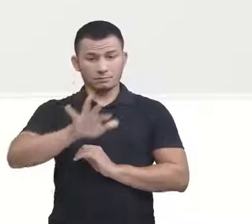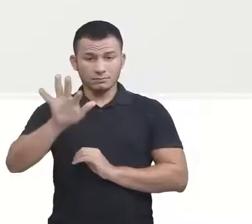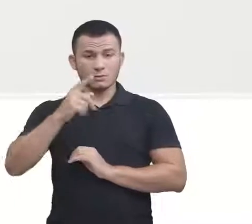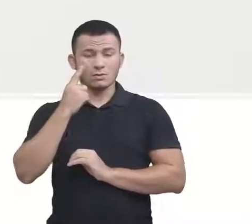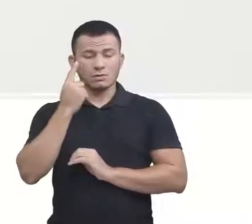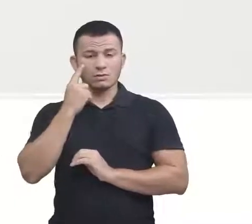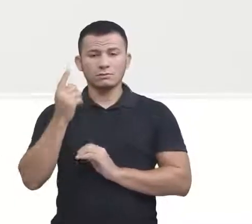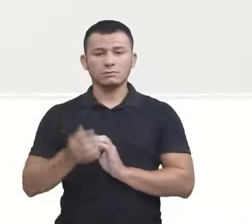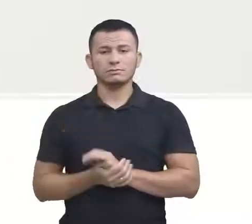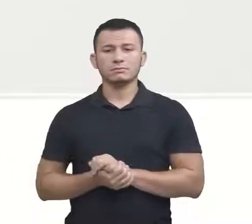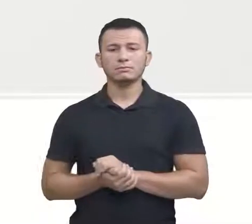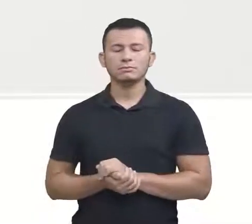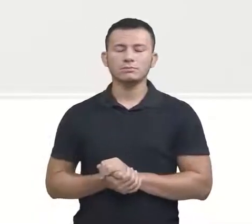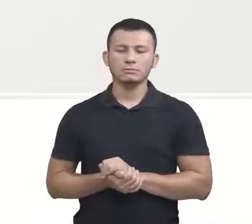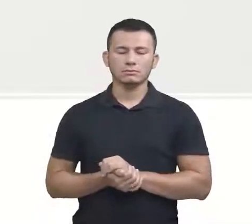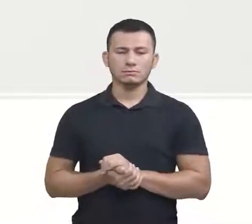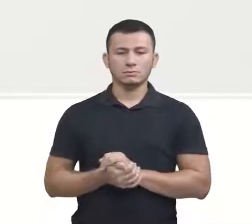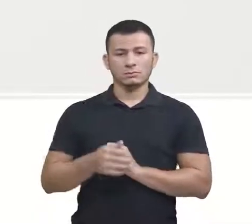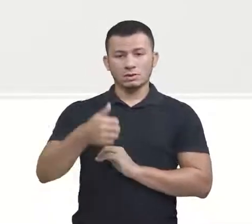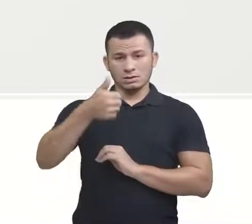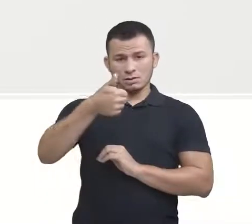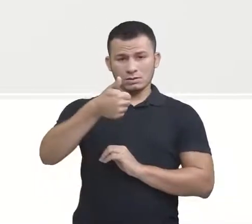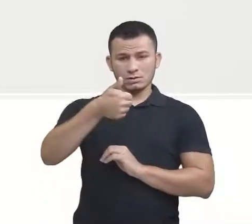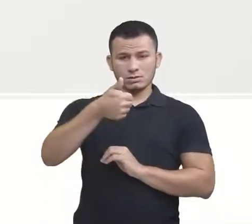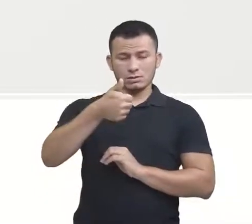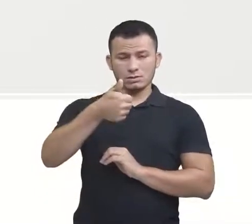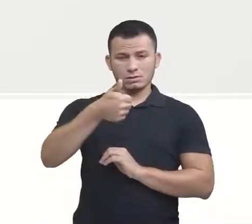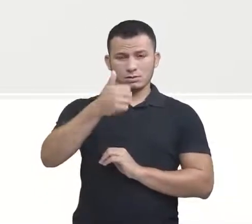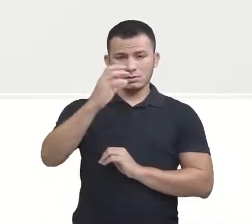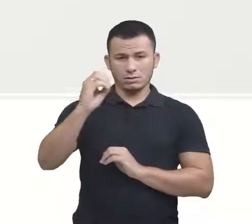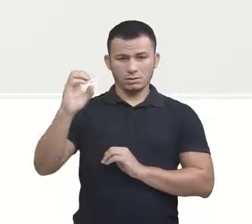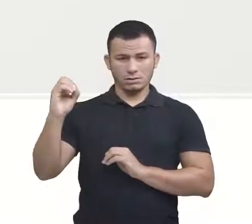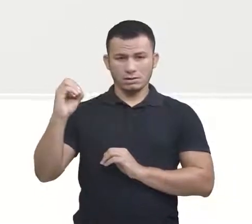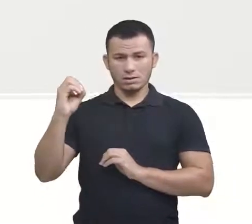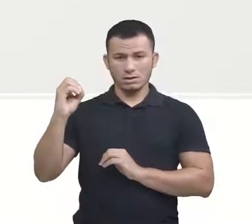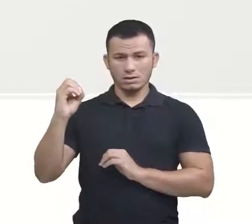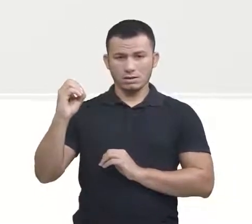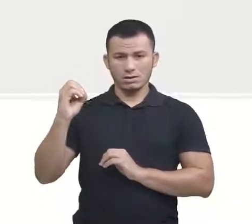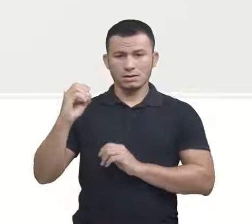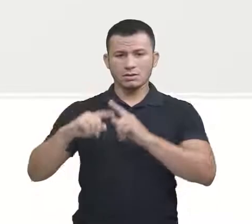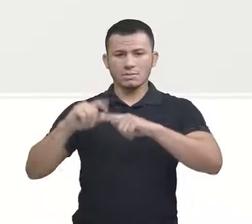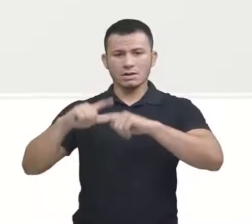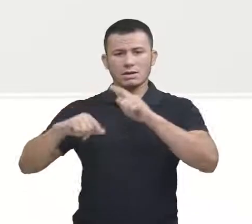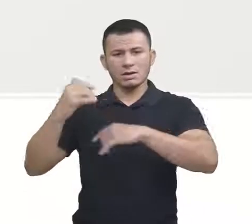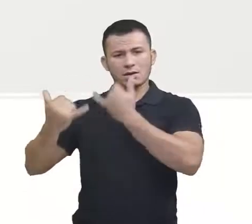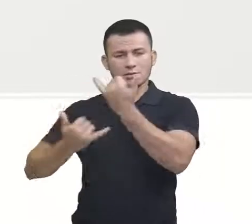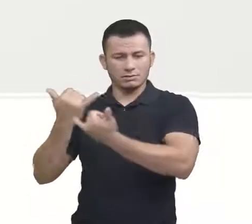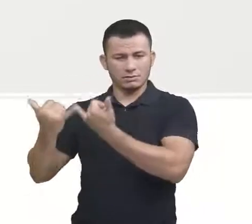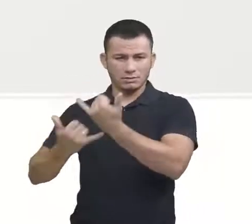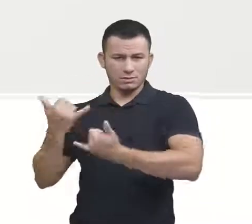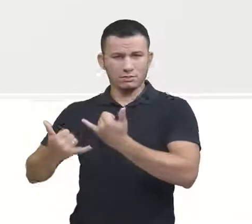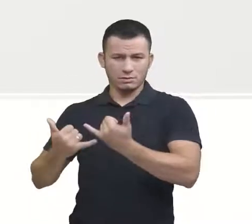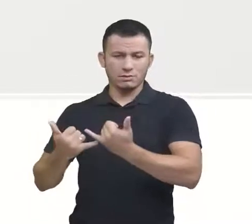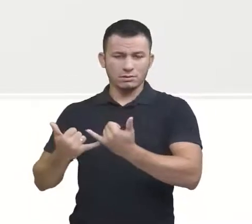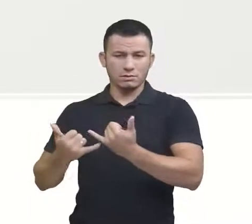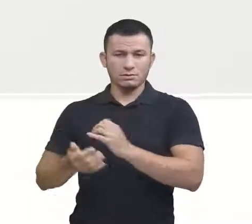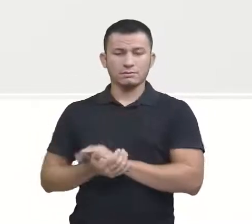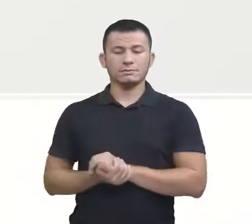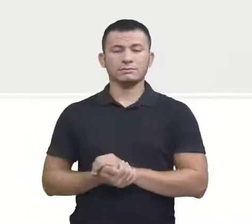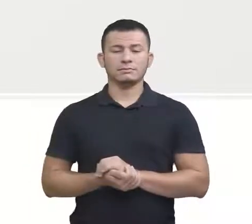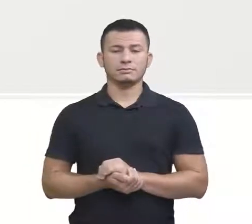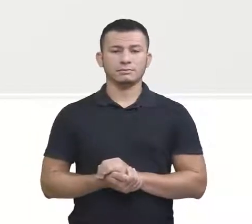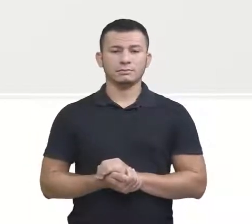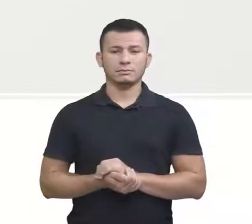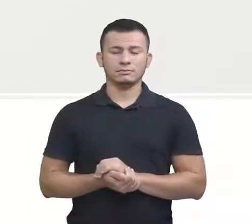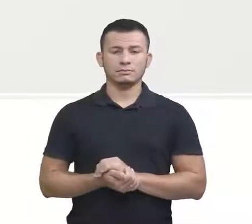ó eu tenho sem brinquedos sem brinquedos eu tenho